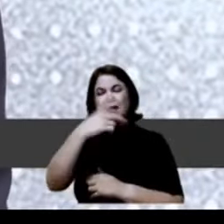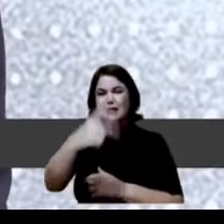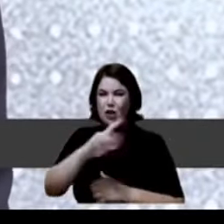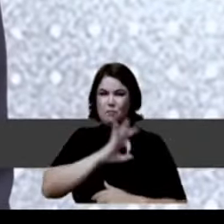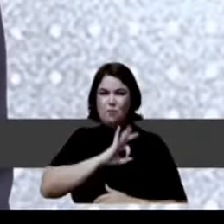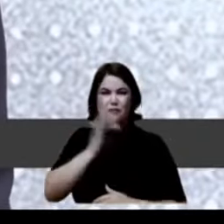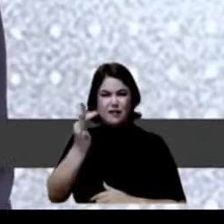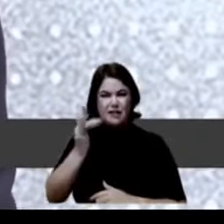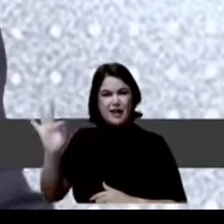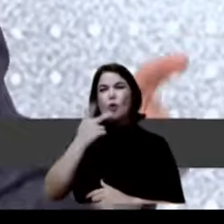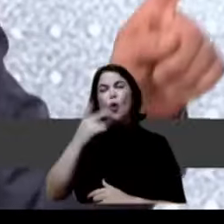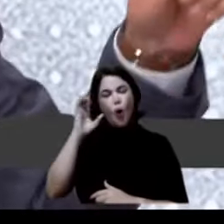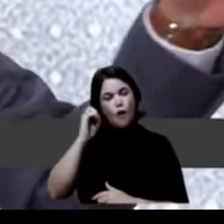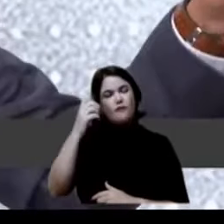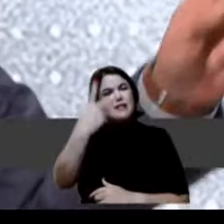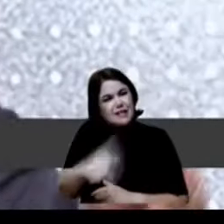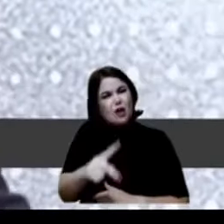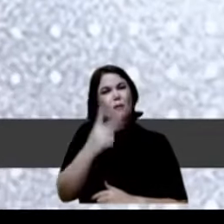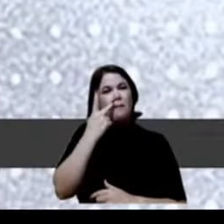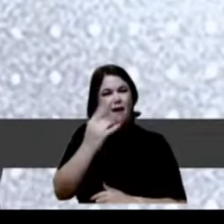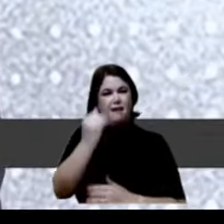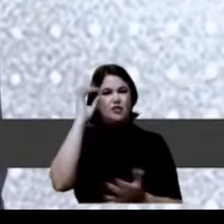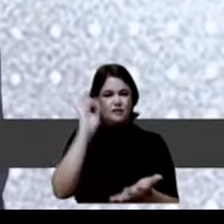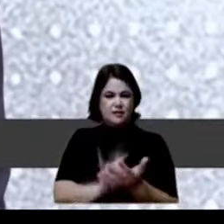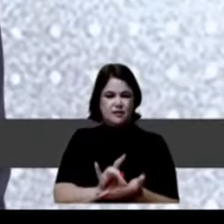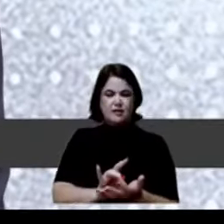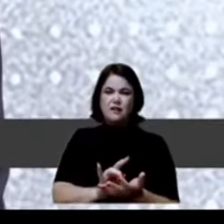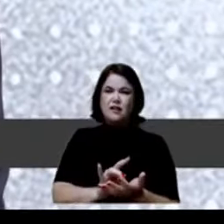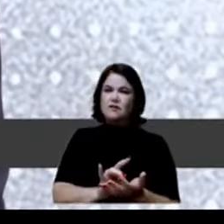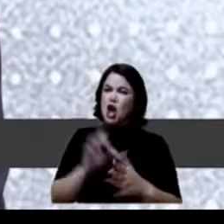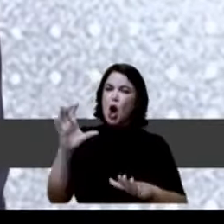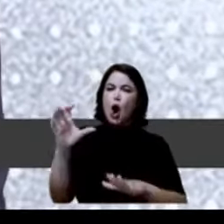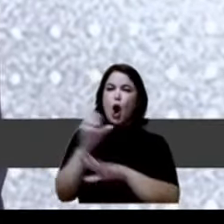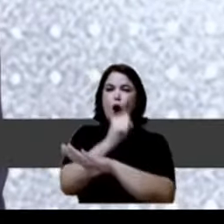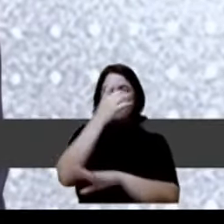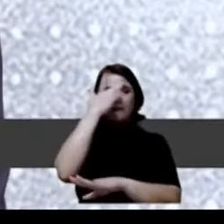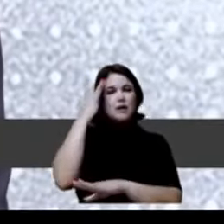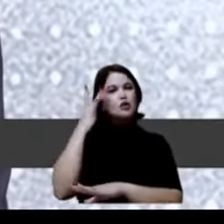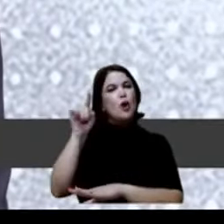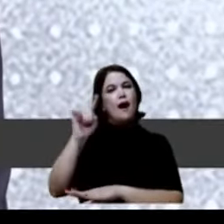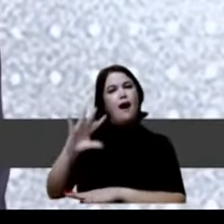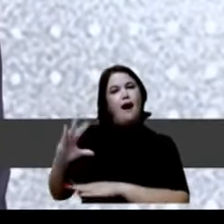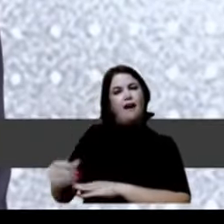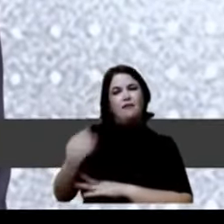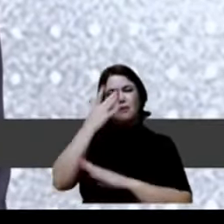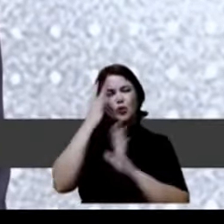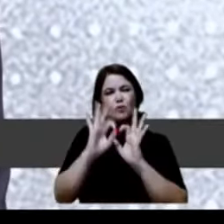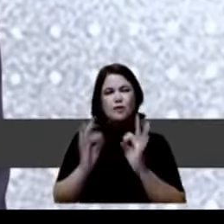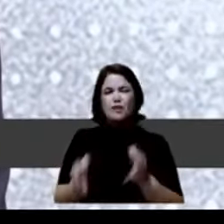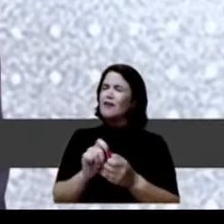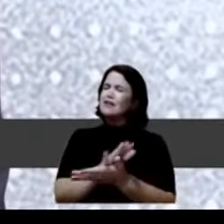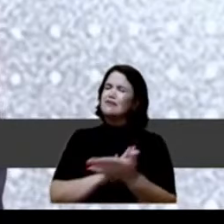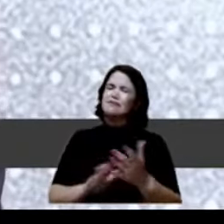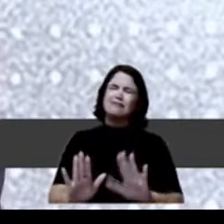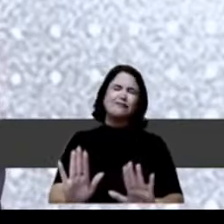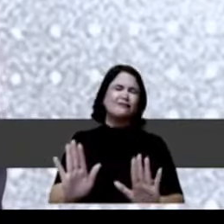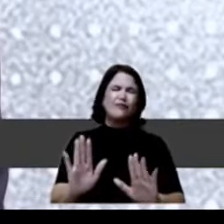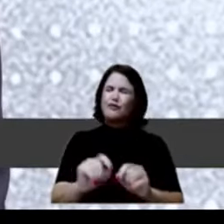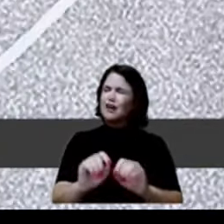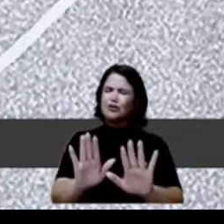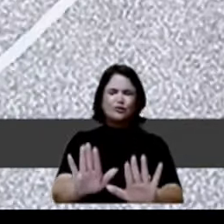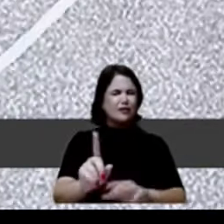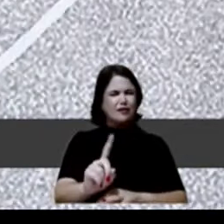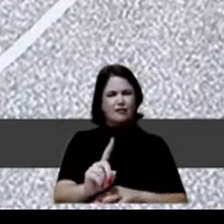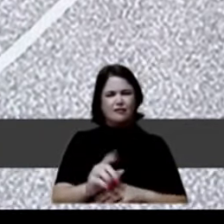está gastando com besteira. Você deu golpe nas pessoas lá da África humildes. Não faz isso não, cara. Não faz isso. O